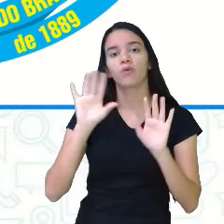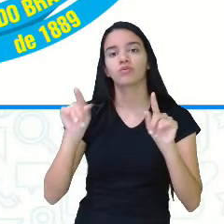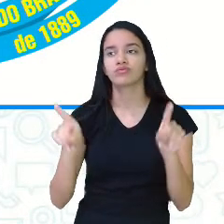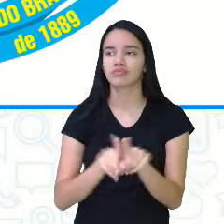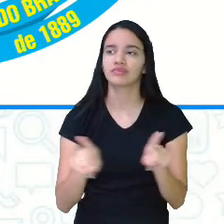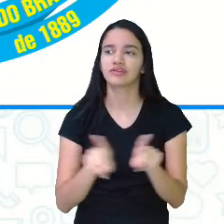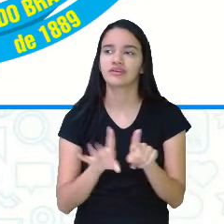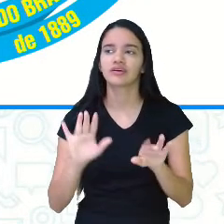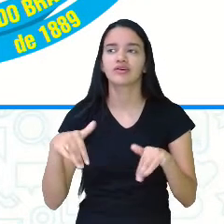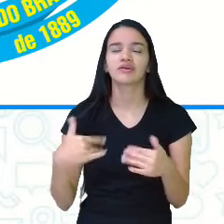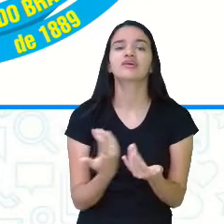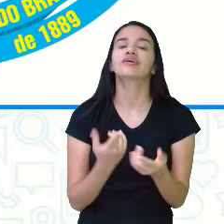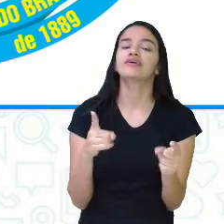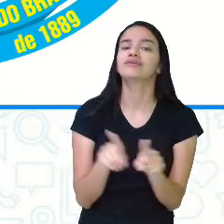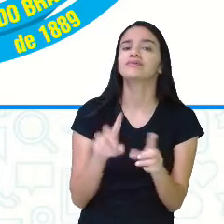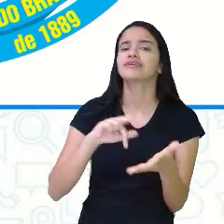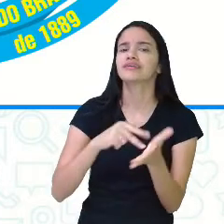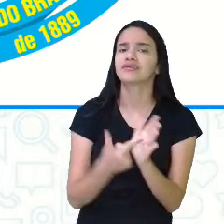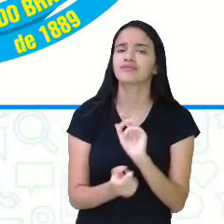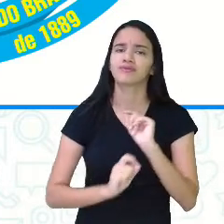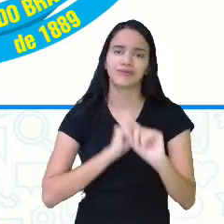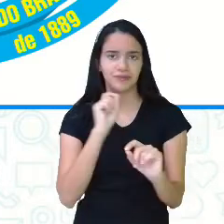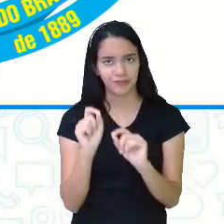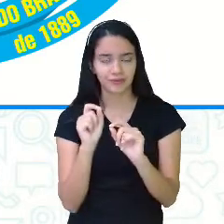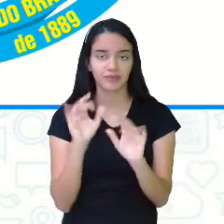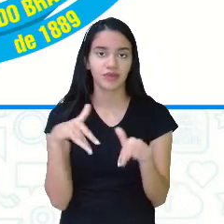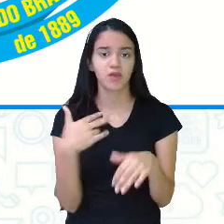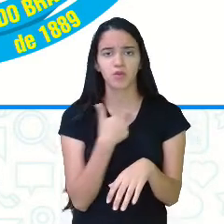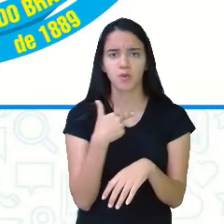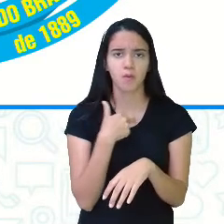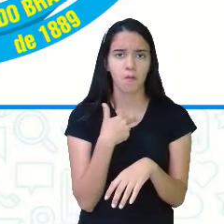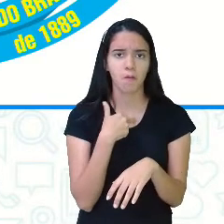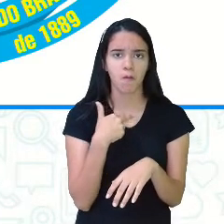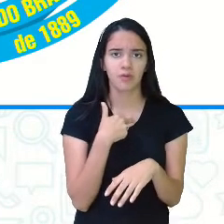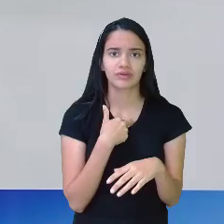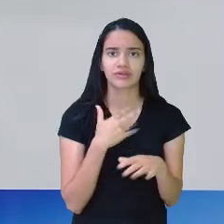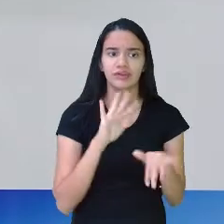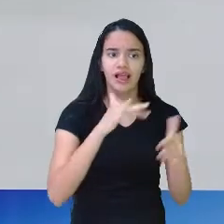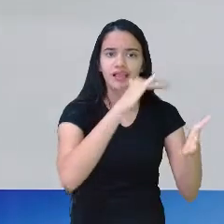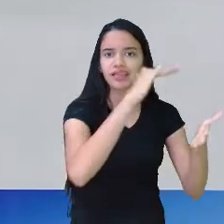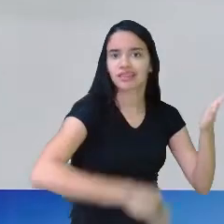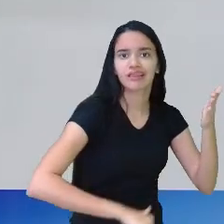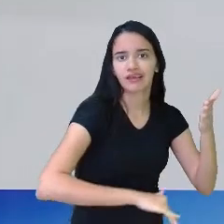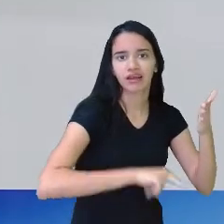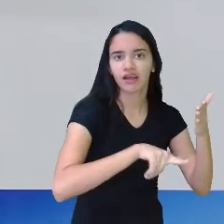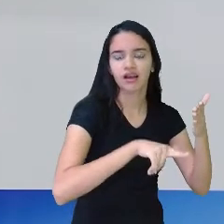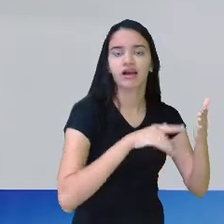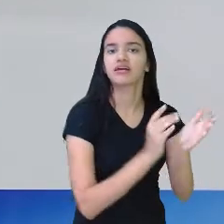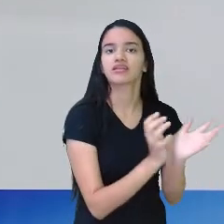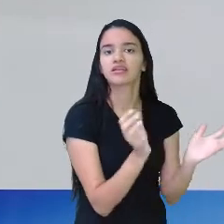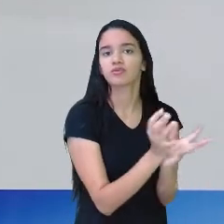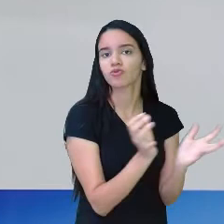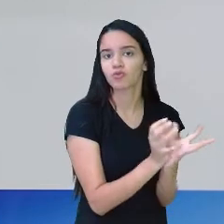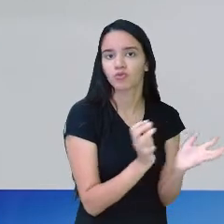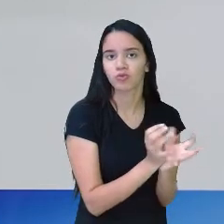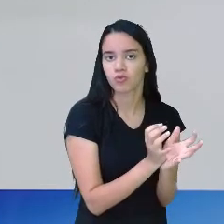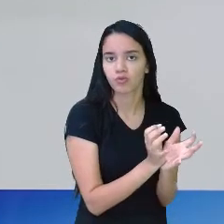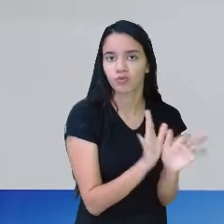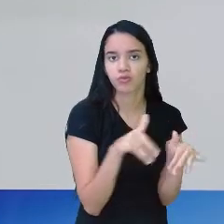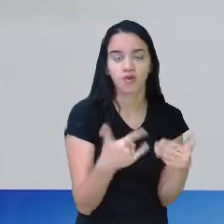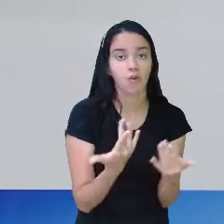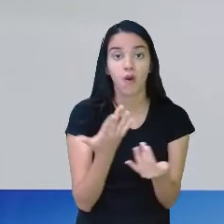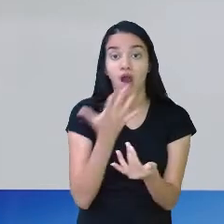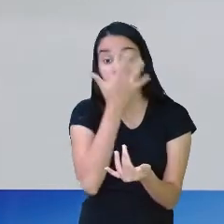e indisponíveis. Isso significa o quê? Que não se pode ser retirado da União e nem são disponíveis para as pessoas que